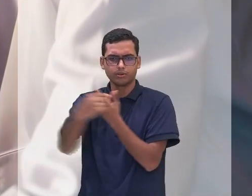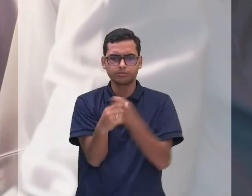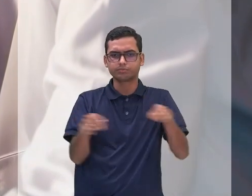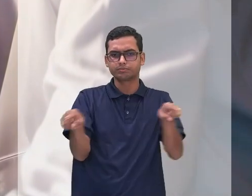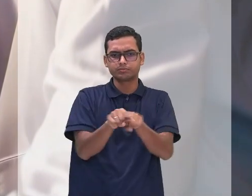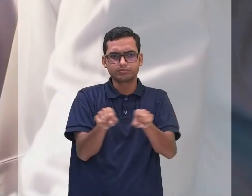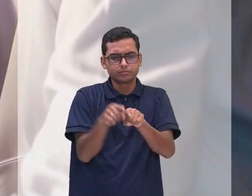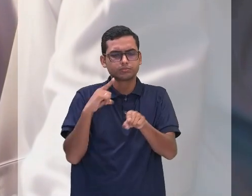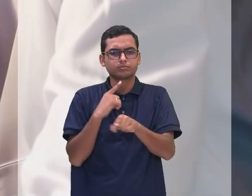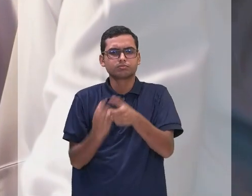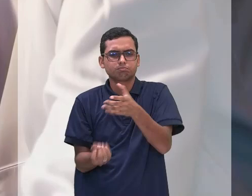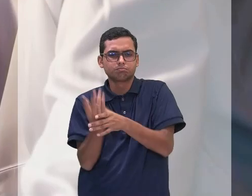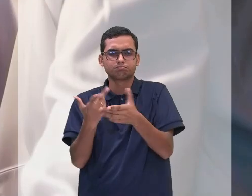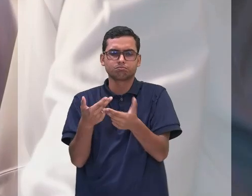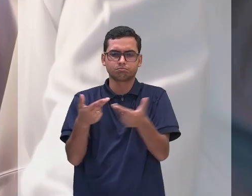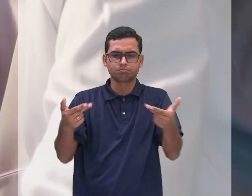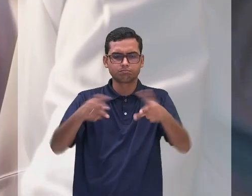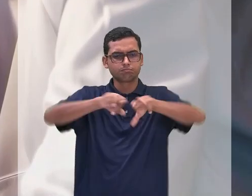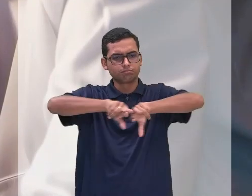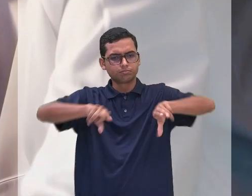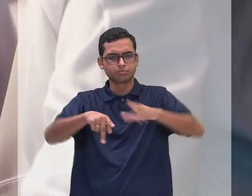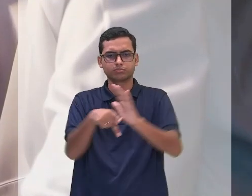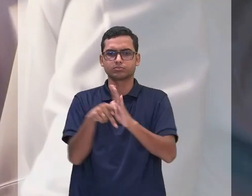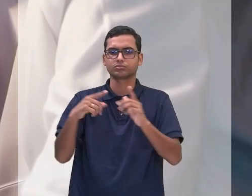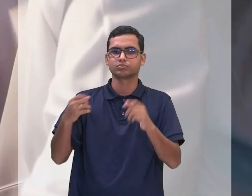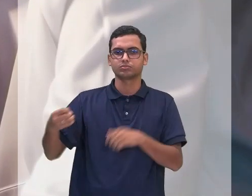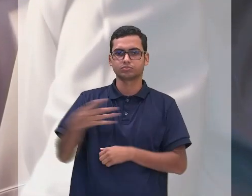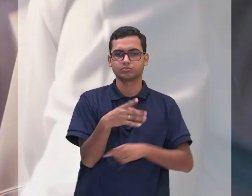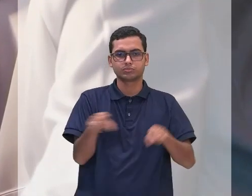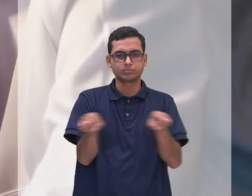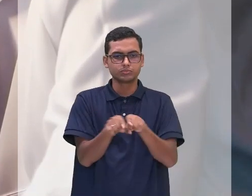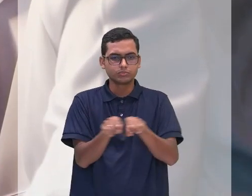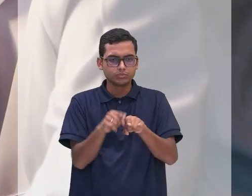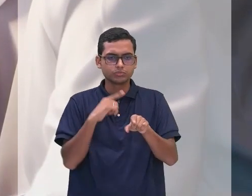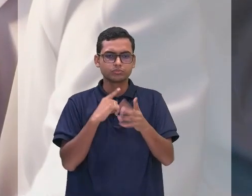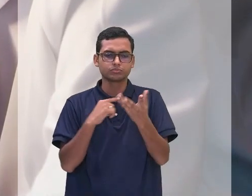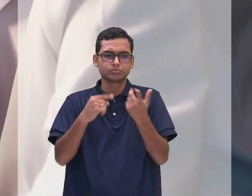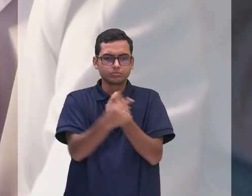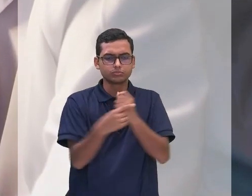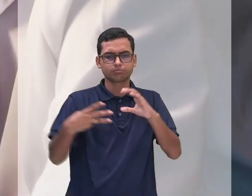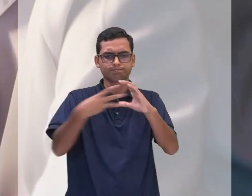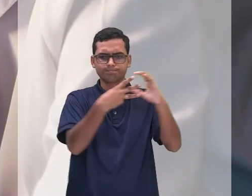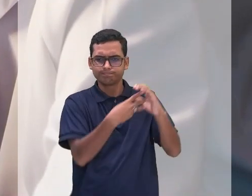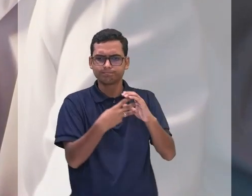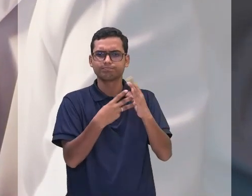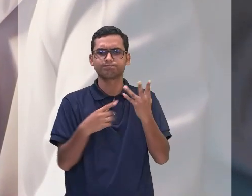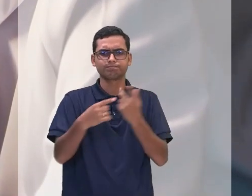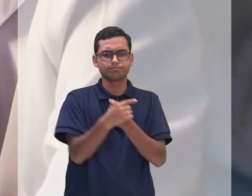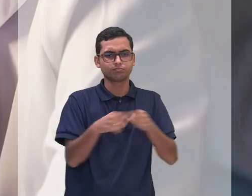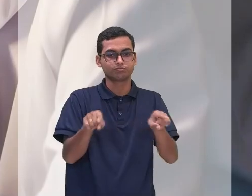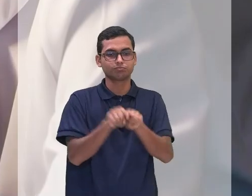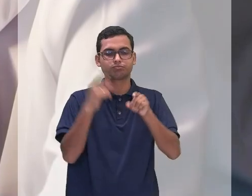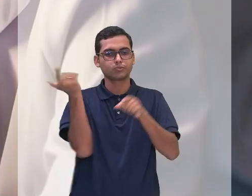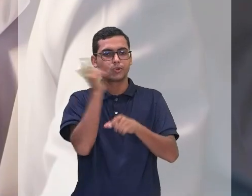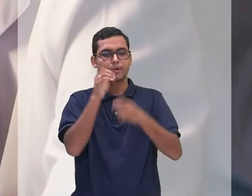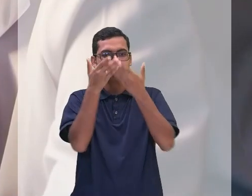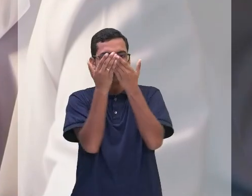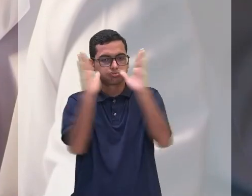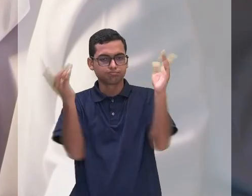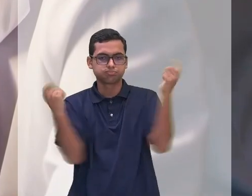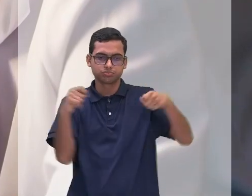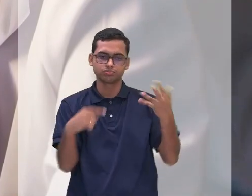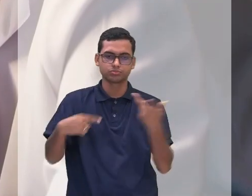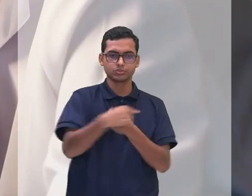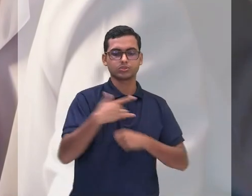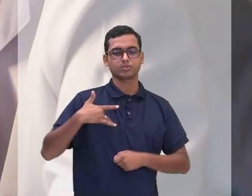soluções inovadoras. Transgênicos, células-tronco e outras técnicas abrem um mundo de possibilidades para a